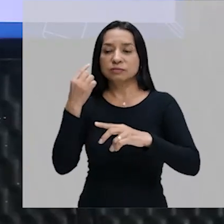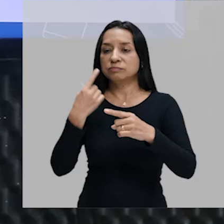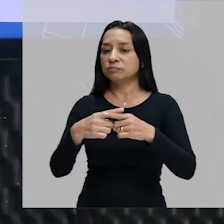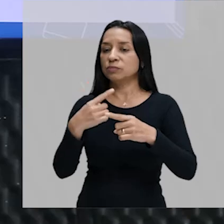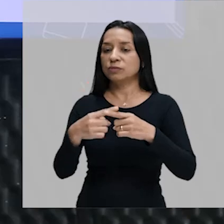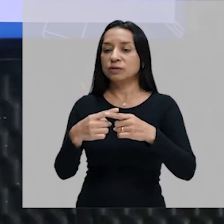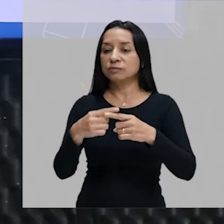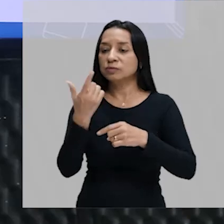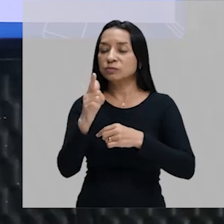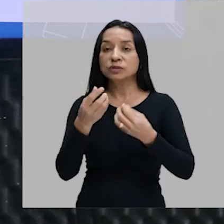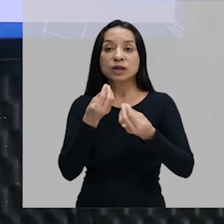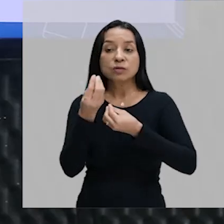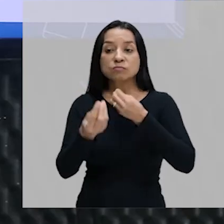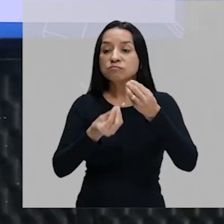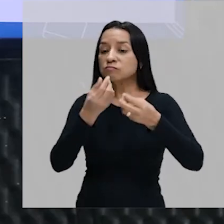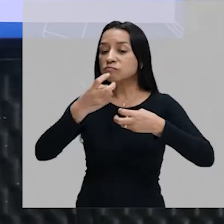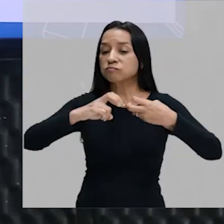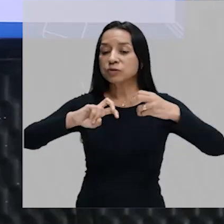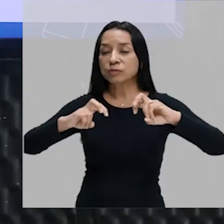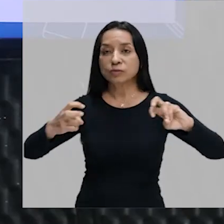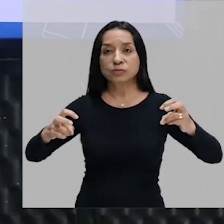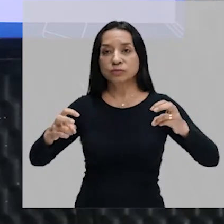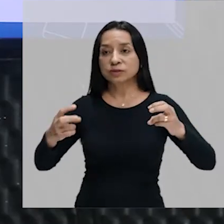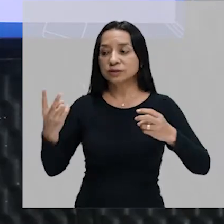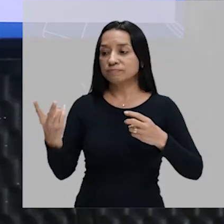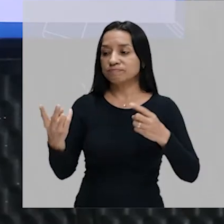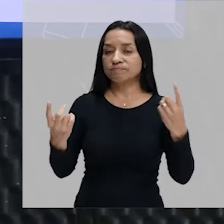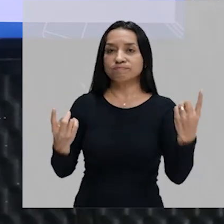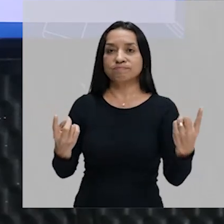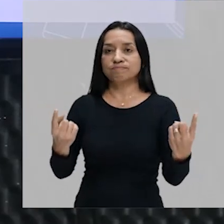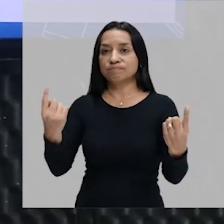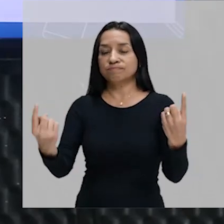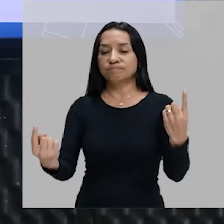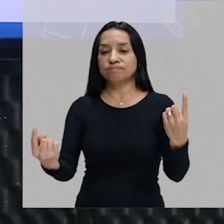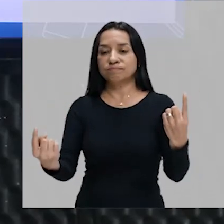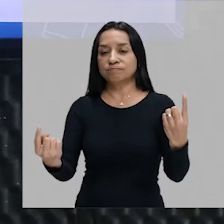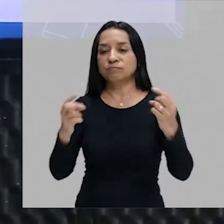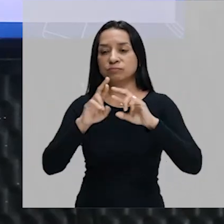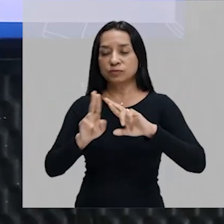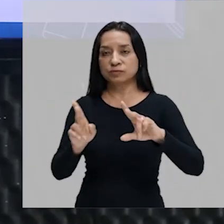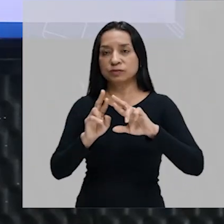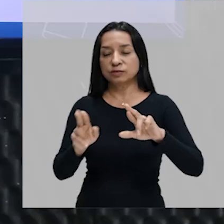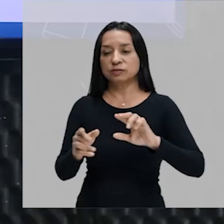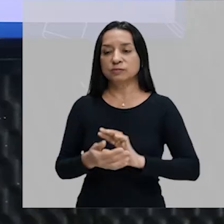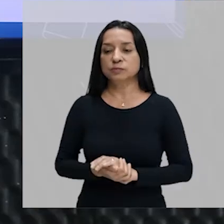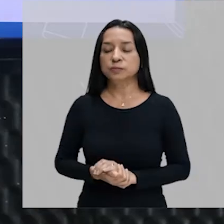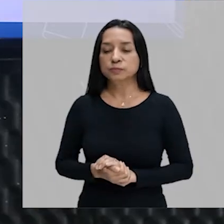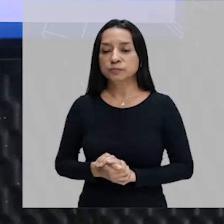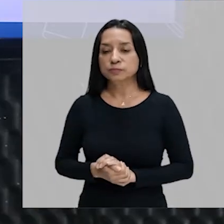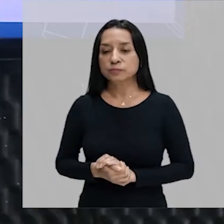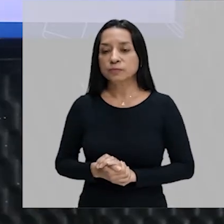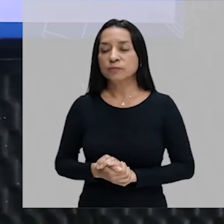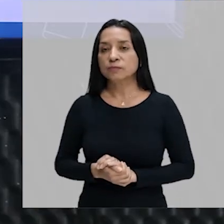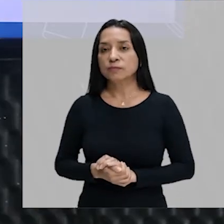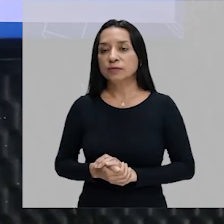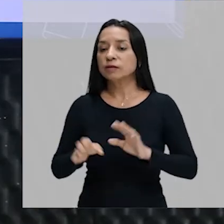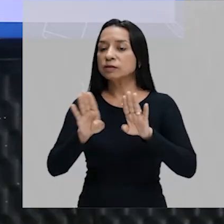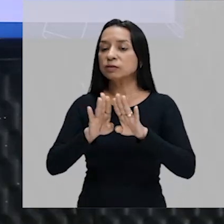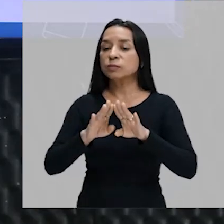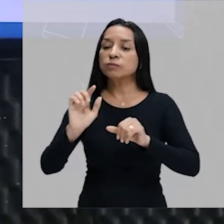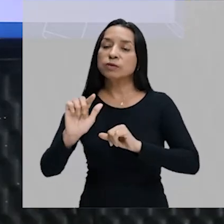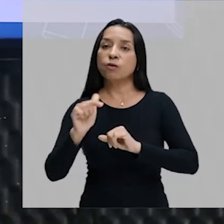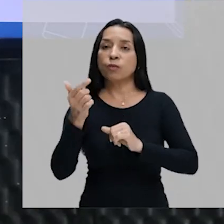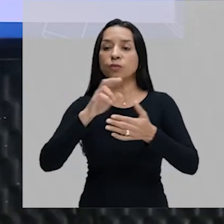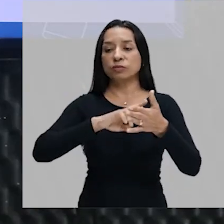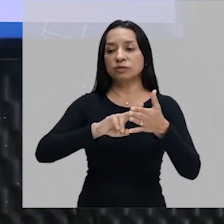a reprodução entre esses indivíduos, porque são de espécies totalmente diferentes. E a gente leva em consideração também para outras espécies.